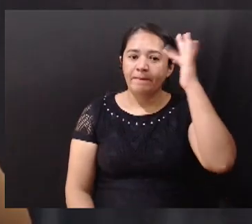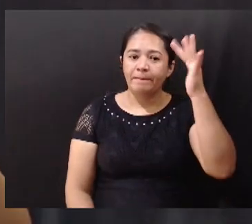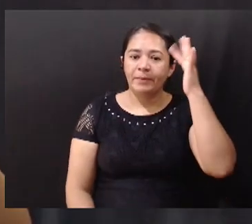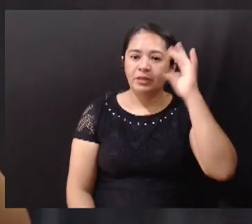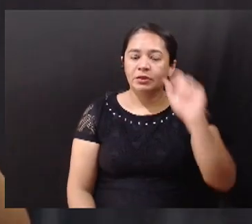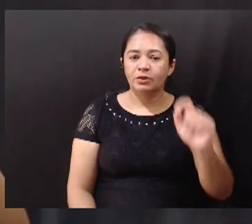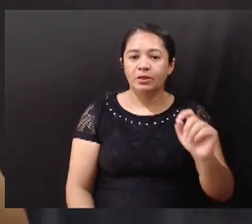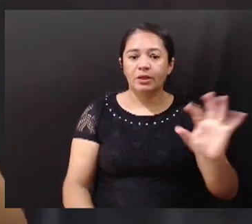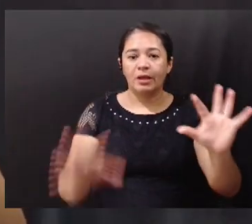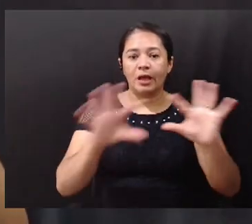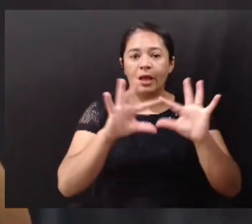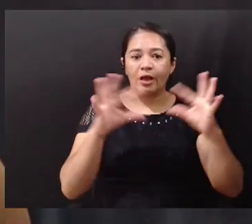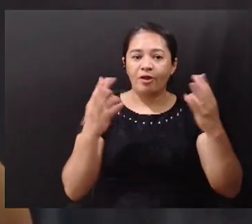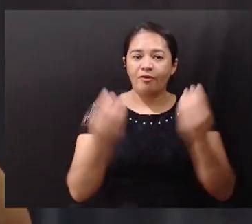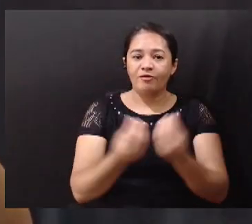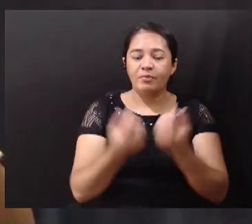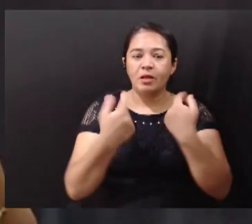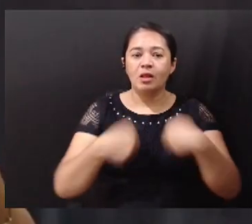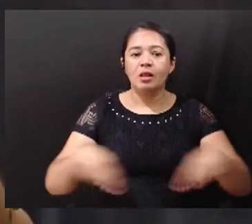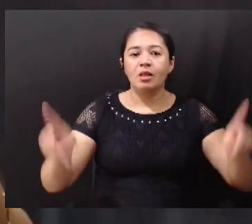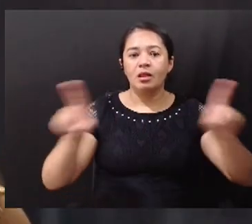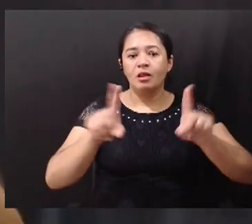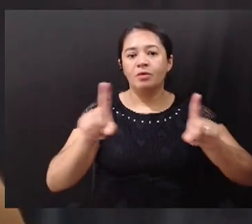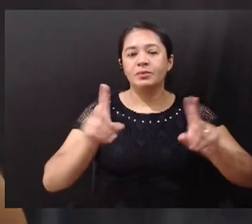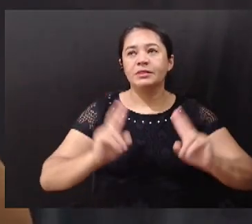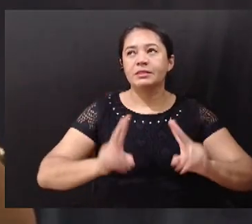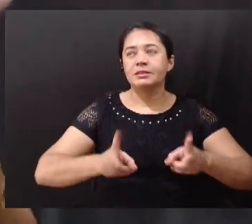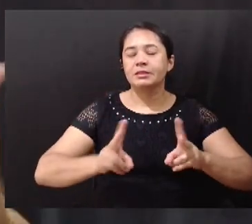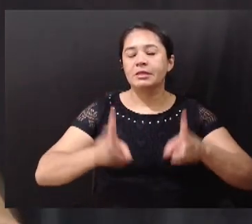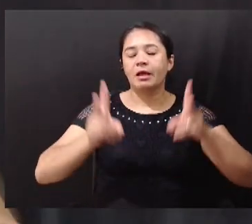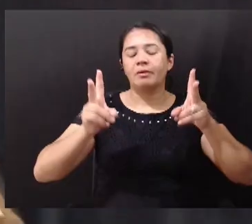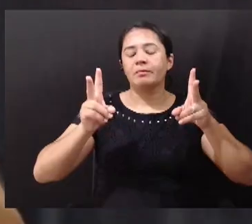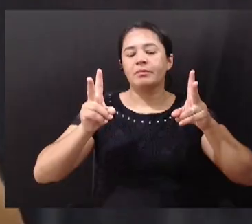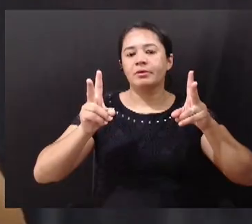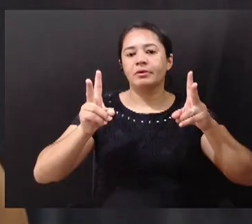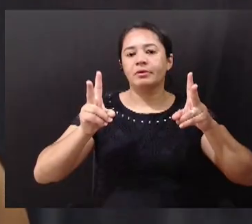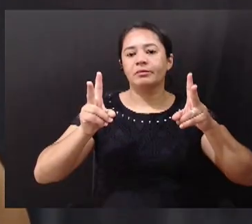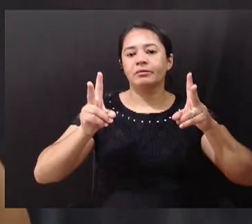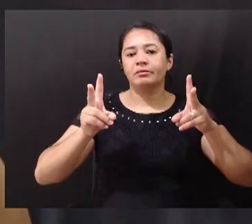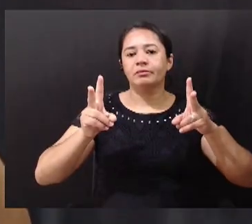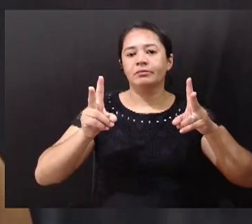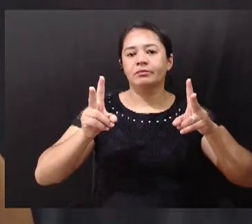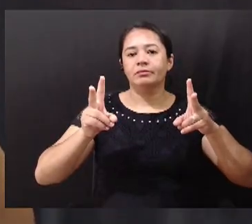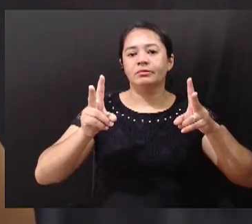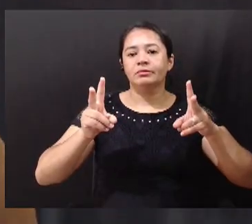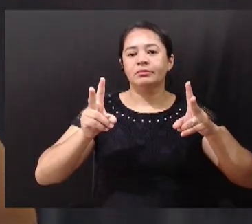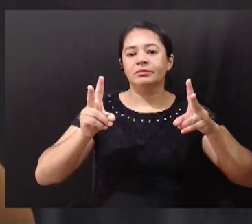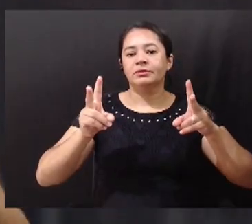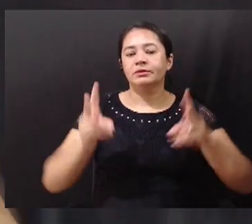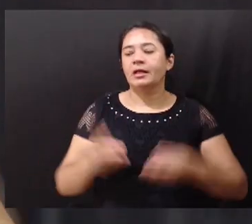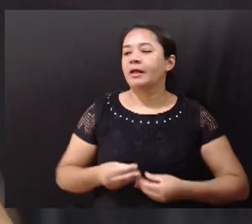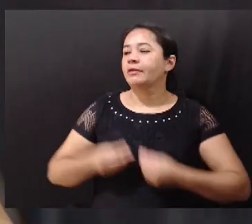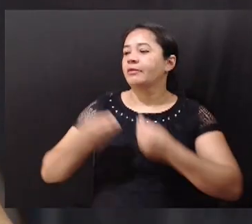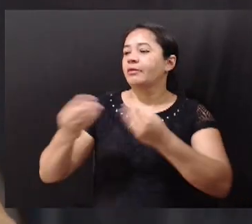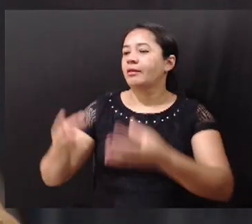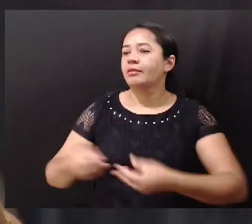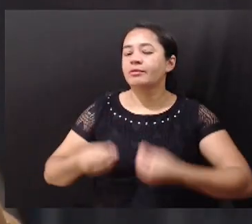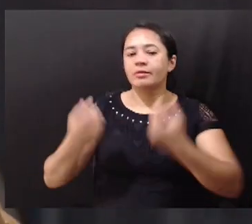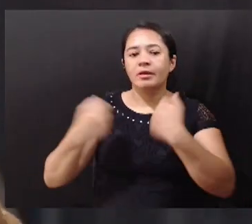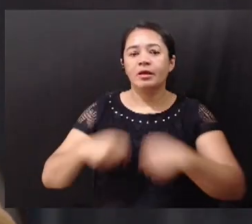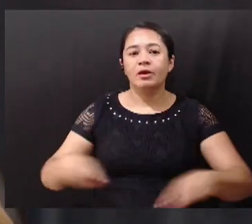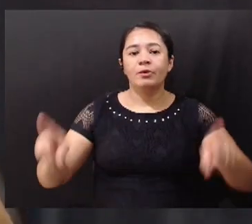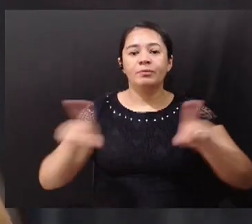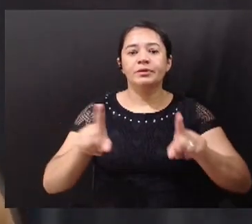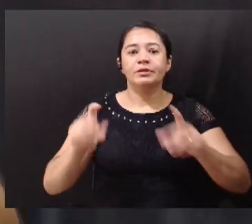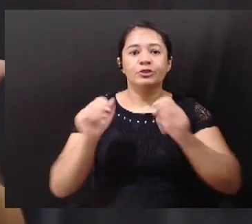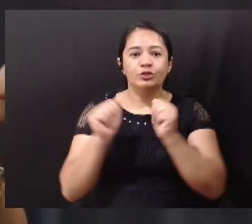não precisa estar o tempo todo trazendo demanda para essa criança, não precisa estar o tempo todo ao lado dessa